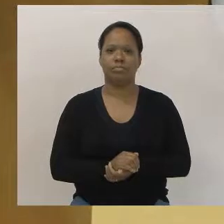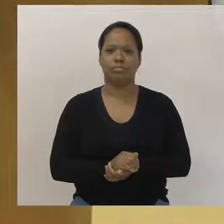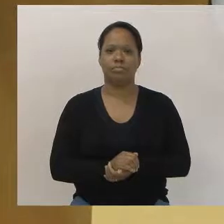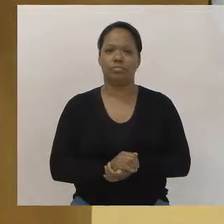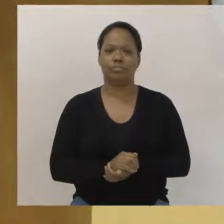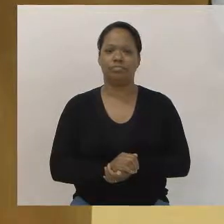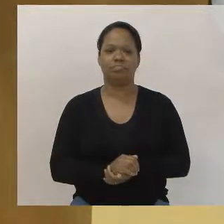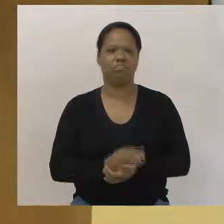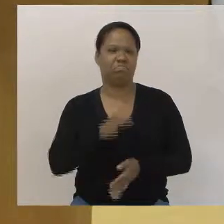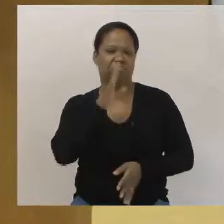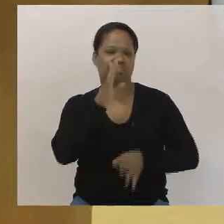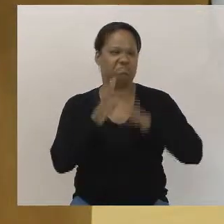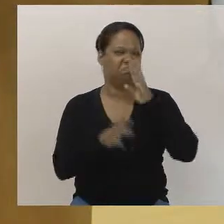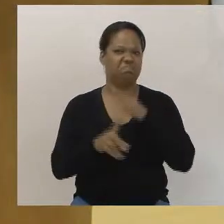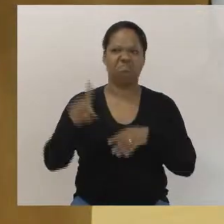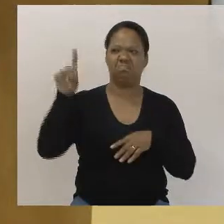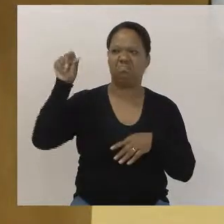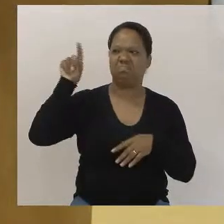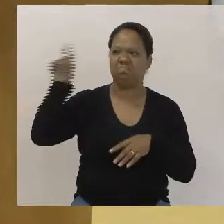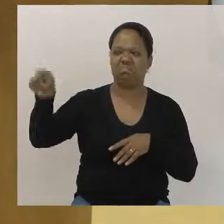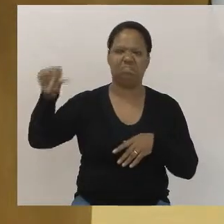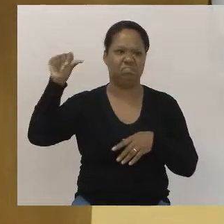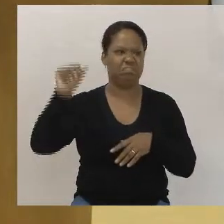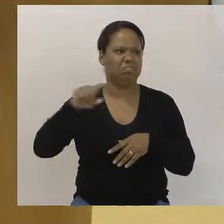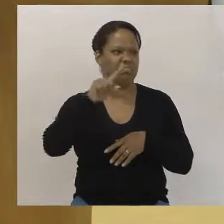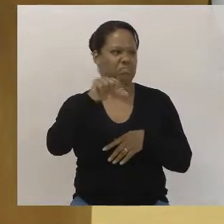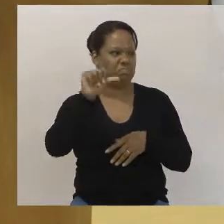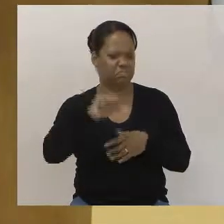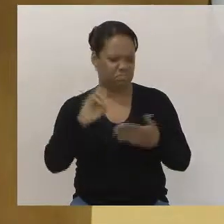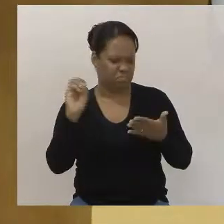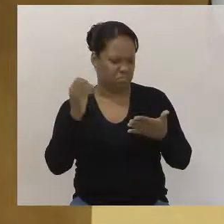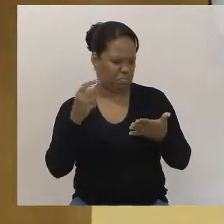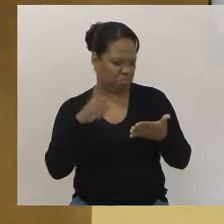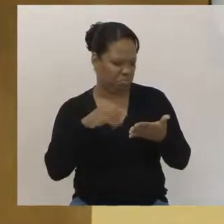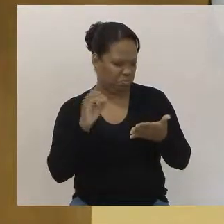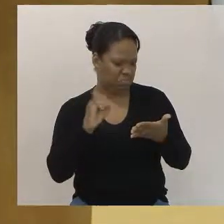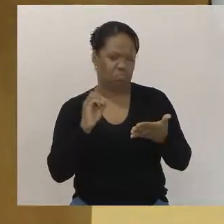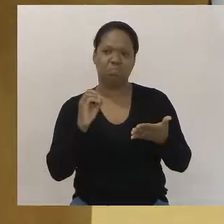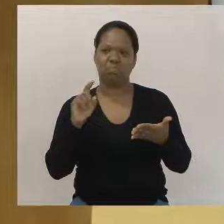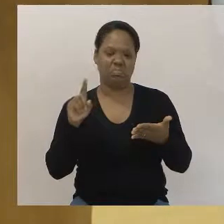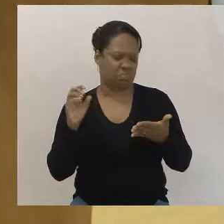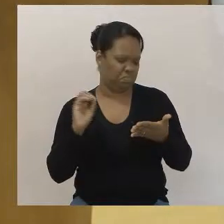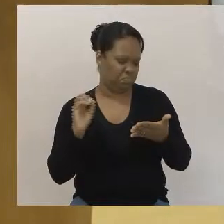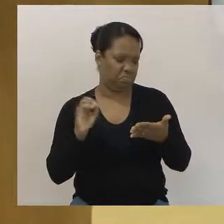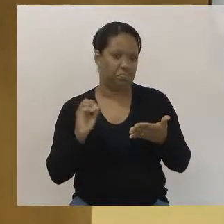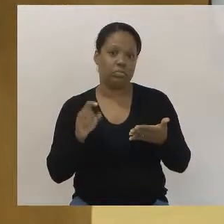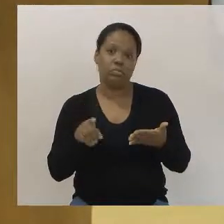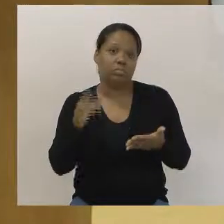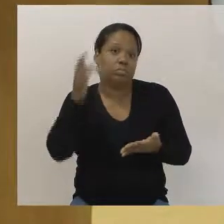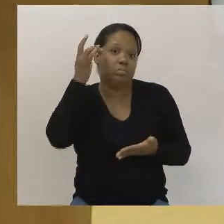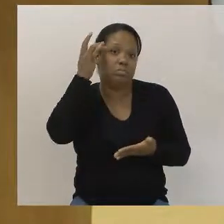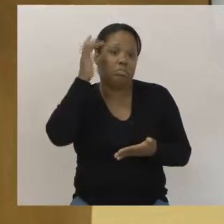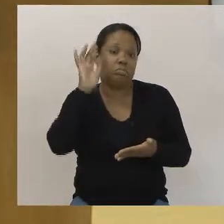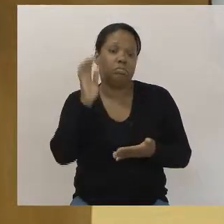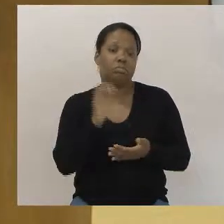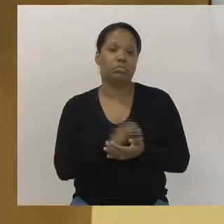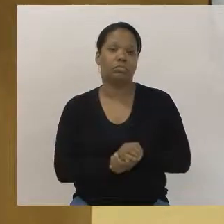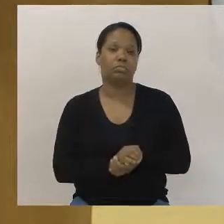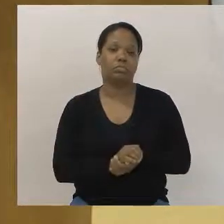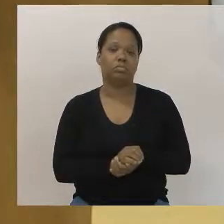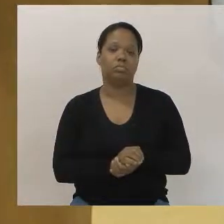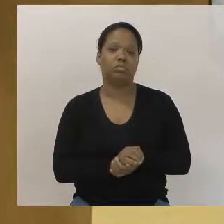que não se está a cumprir no plano de governo porque você não sabe como vai estar o cofre público